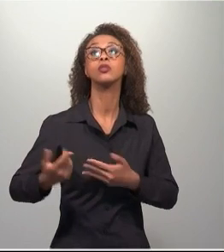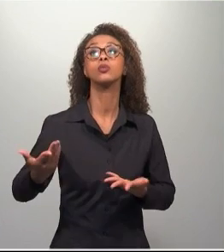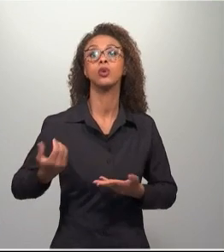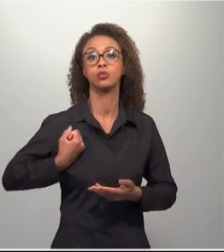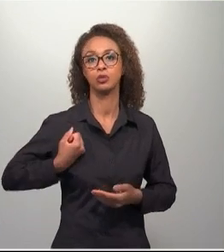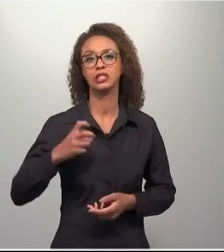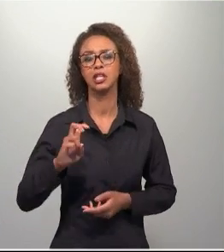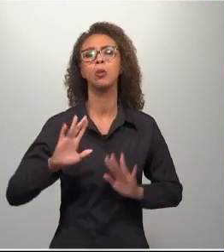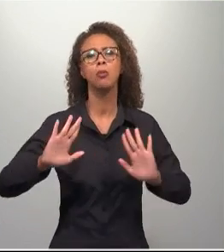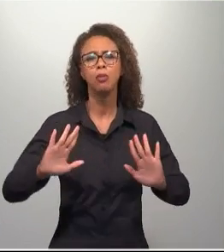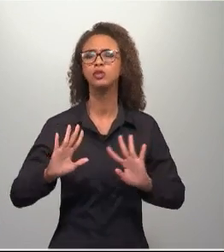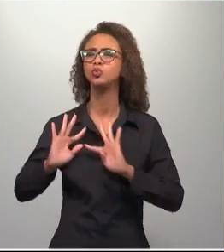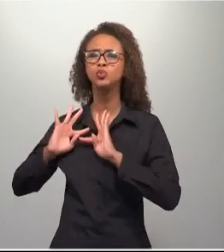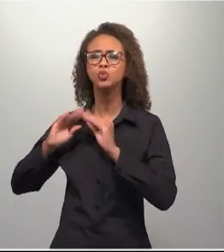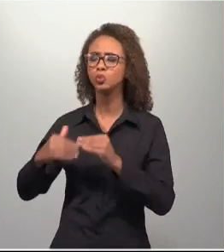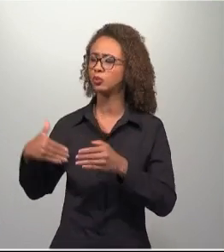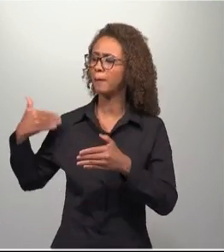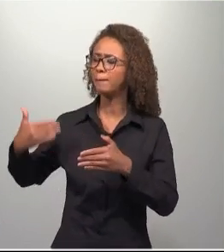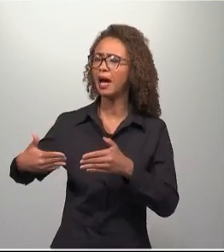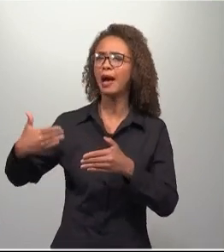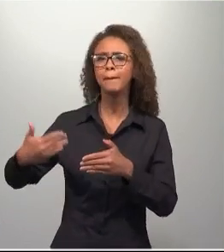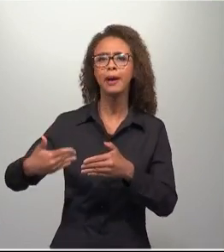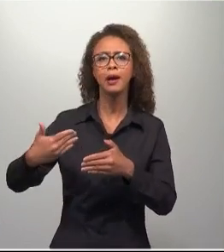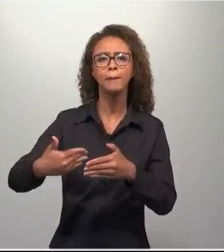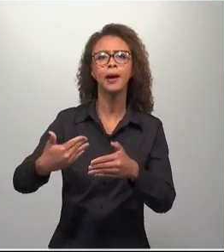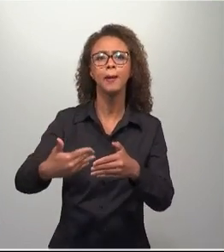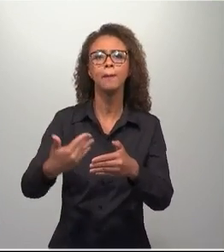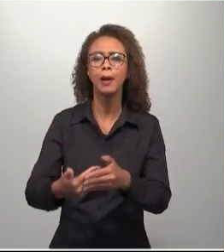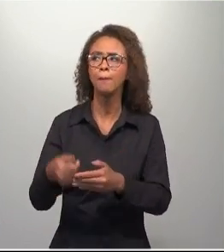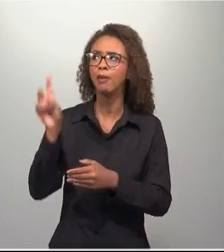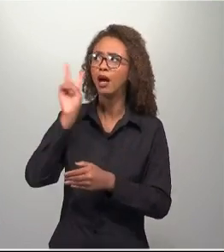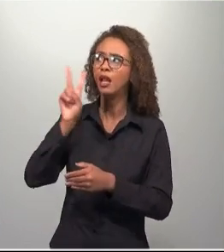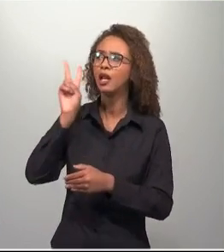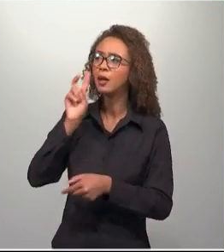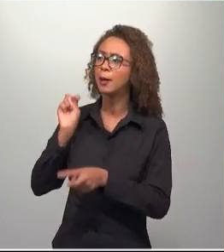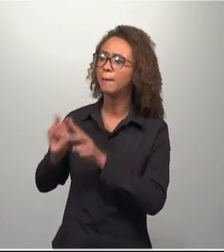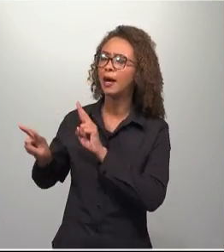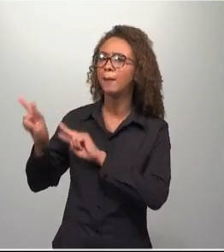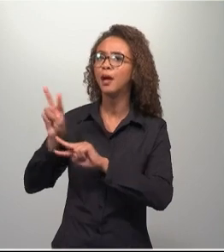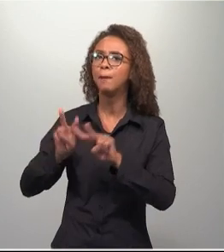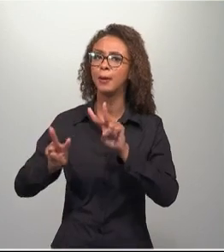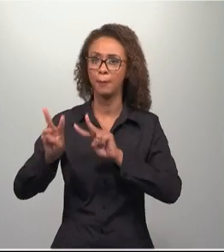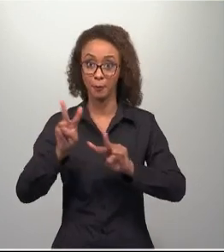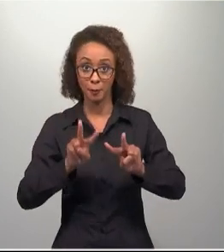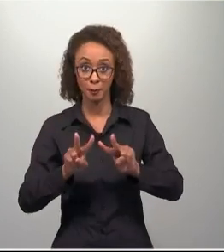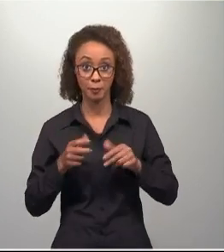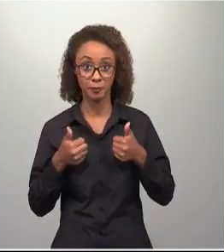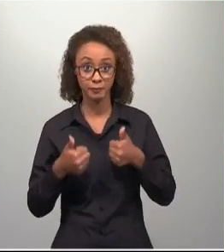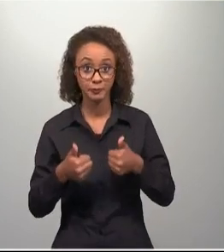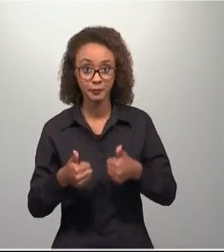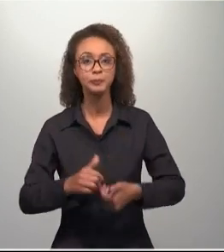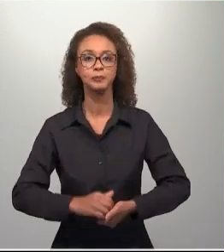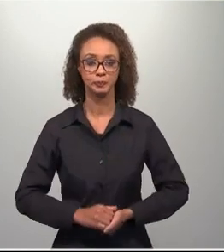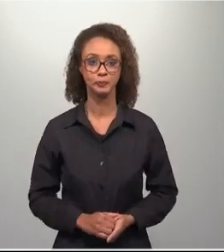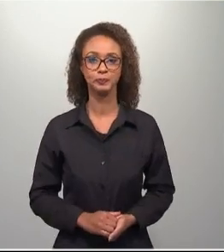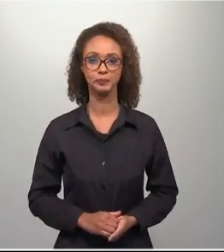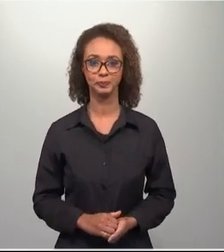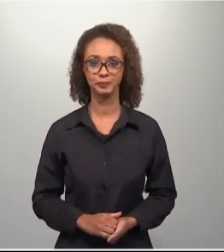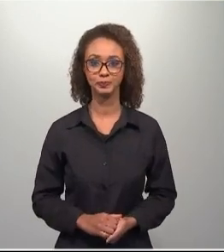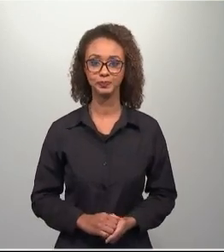módulos todas as semanas para poder é rever o conteúdo bom é